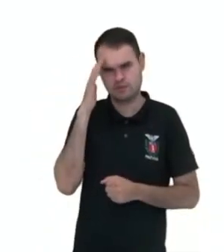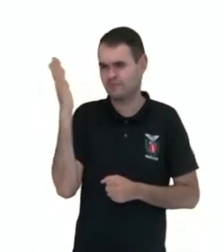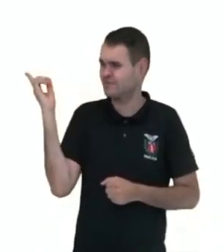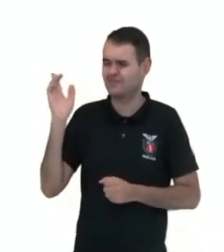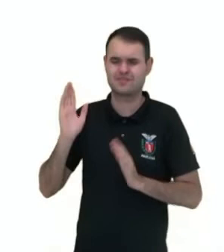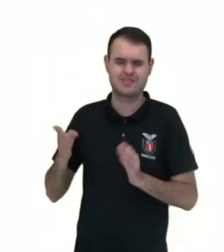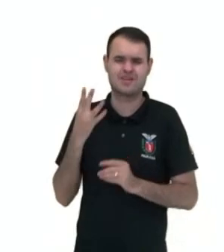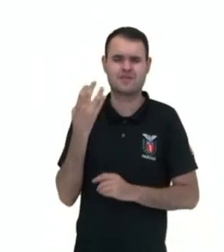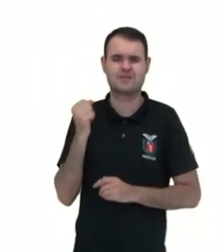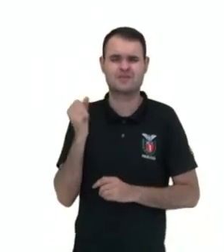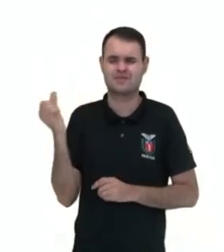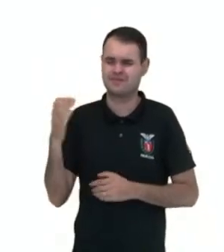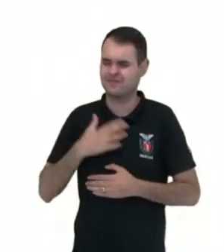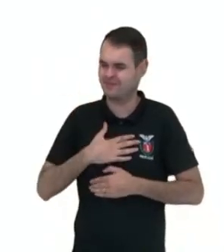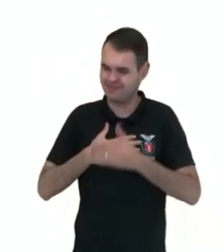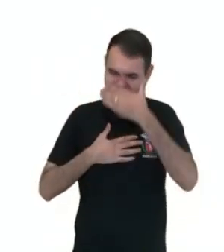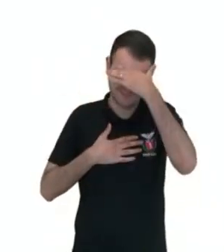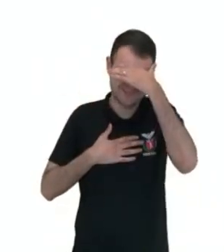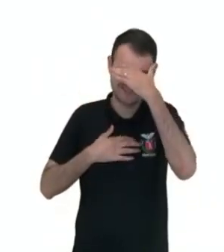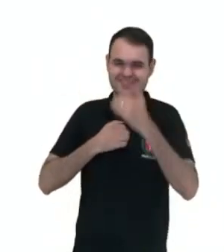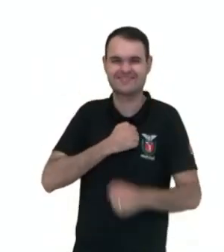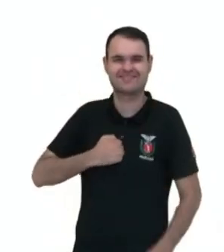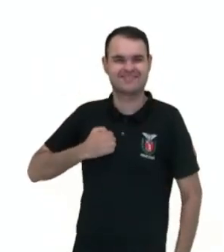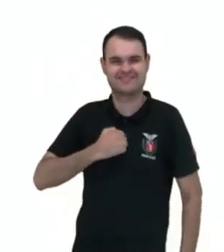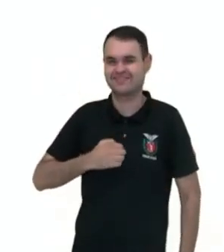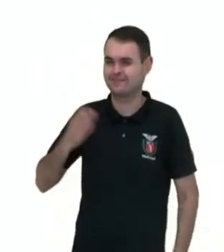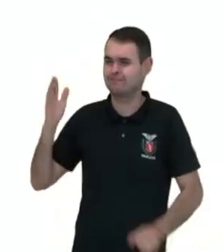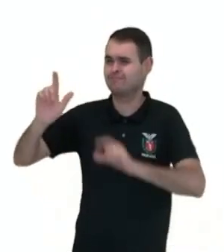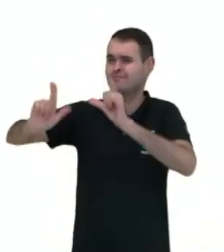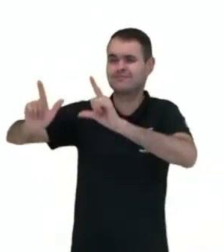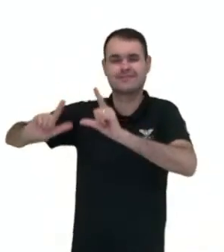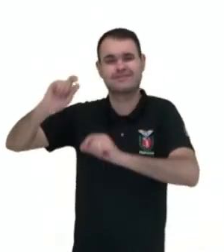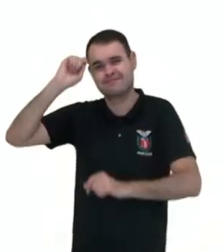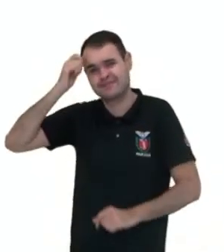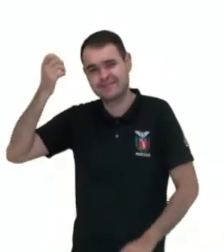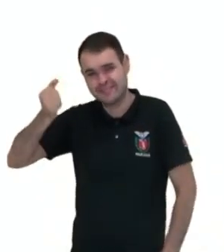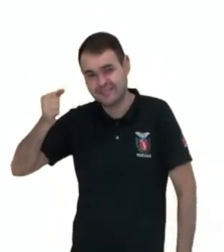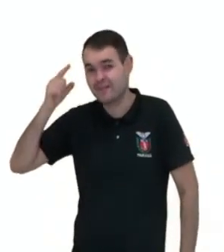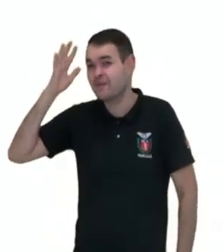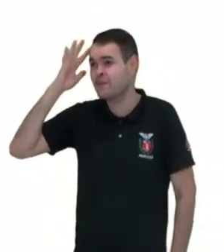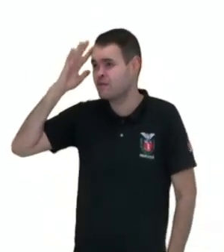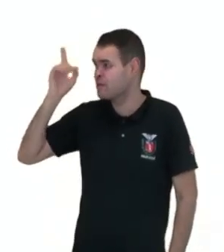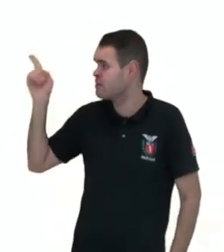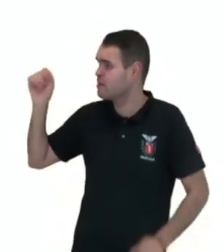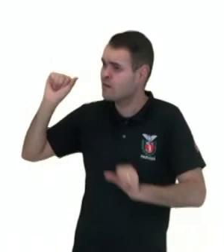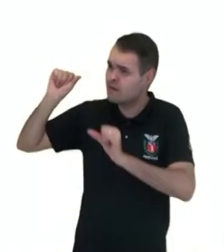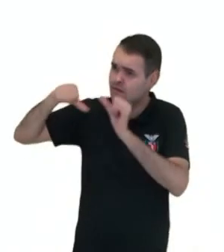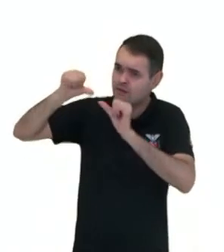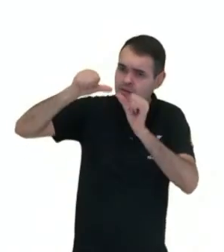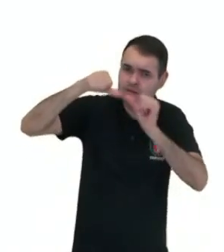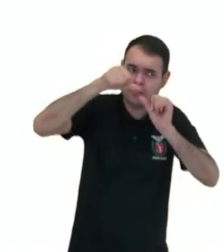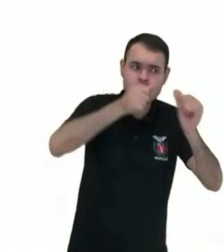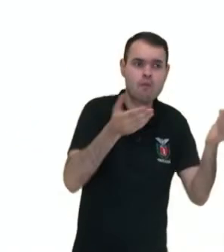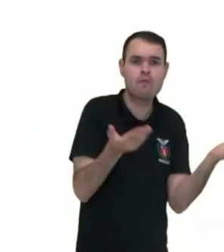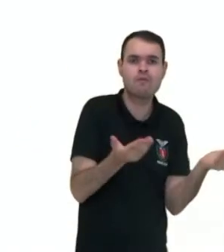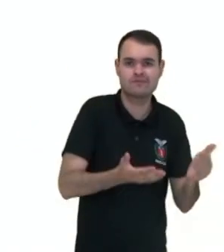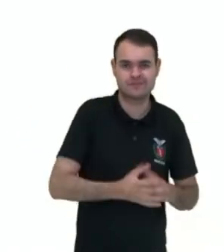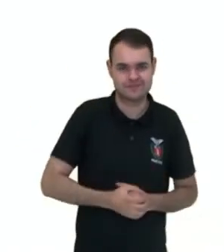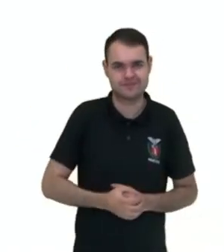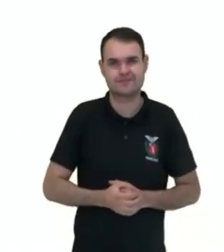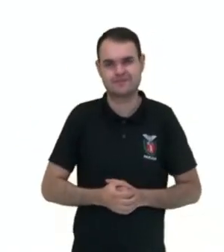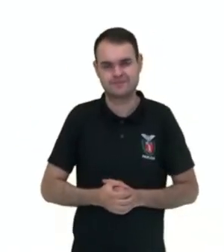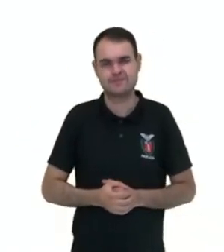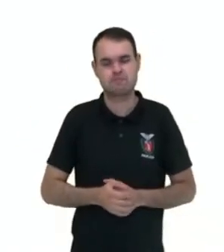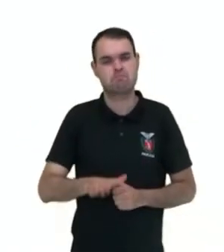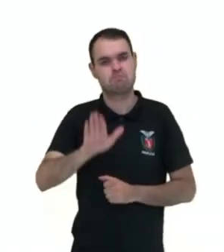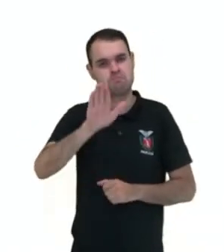um 486. Meu Deus do céu. A televisão preta e branca. Imagine a evolução tecnológica que nós temos hoje.